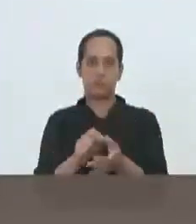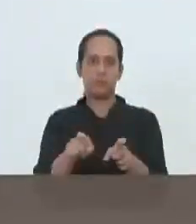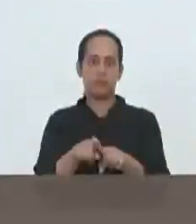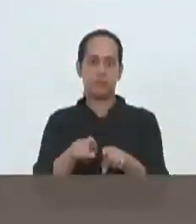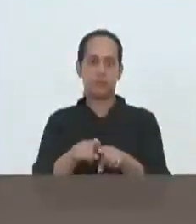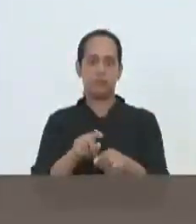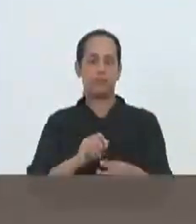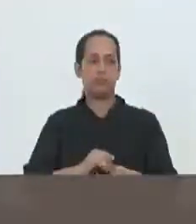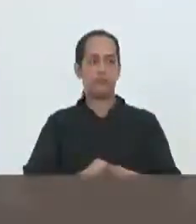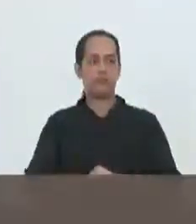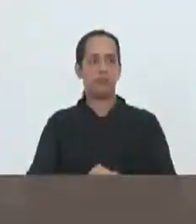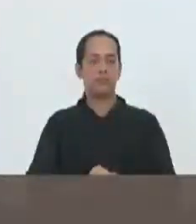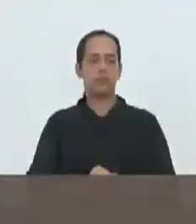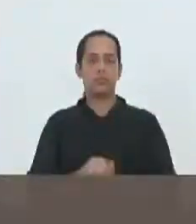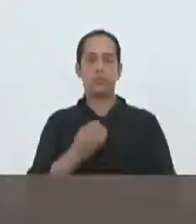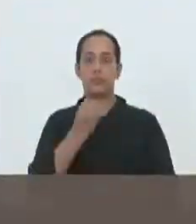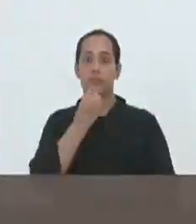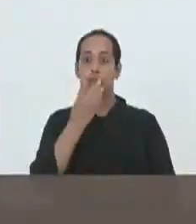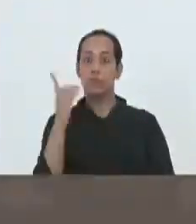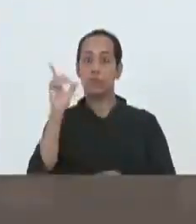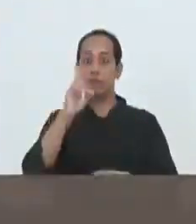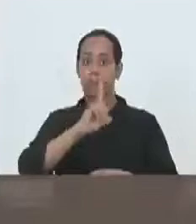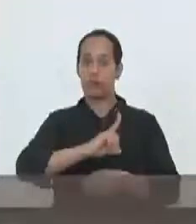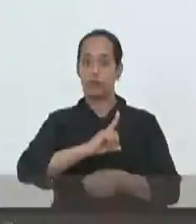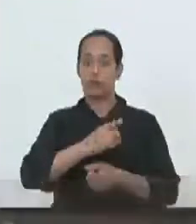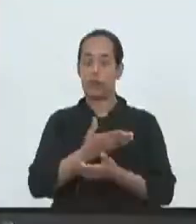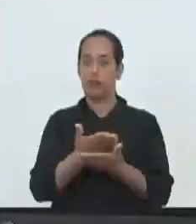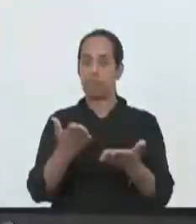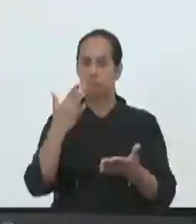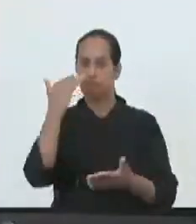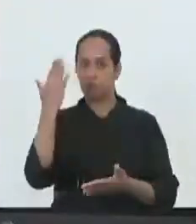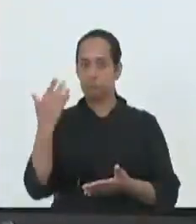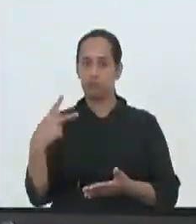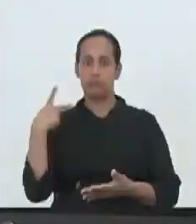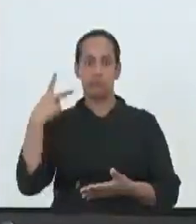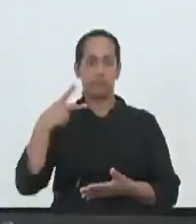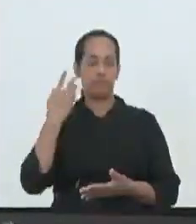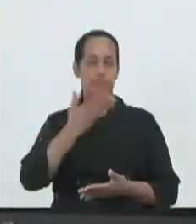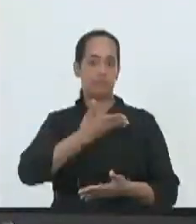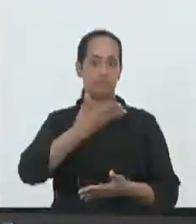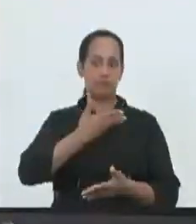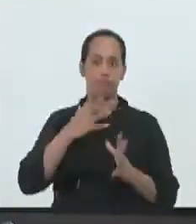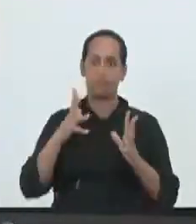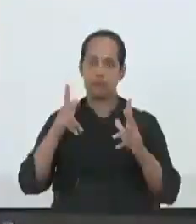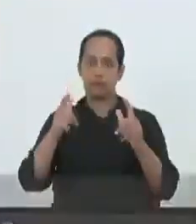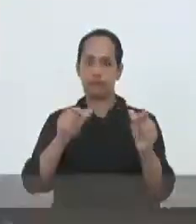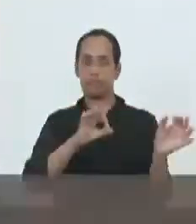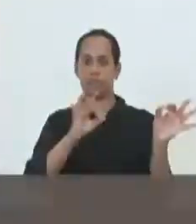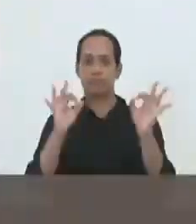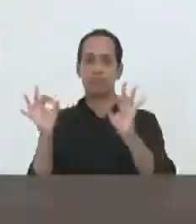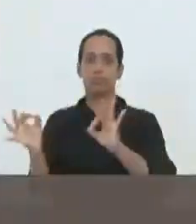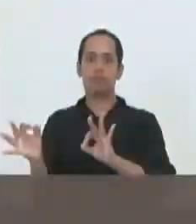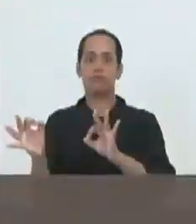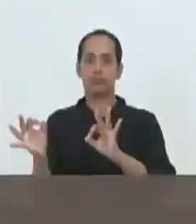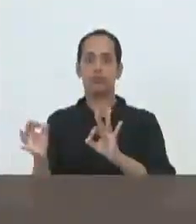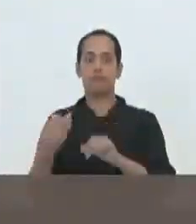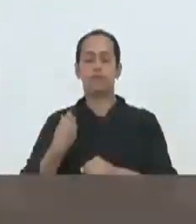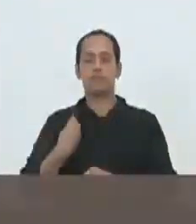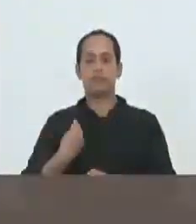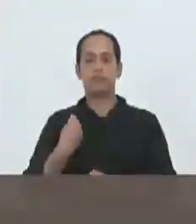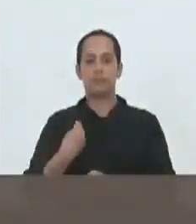um bom dia nobres vereadores colegas todos os que nos acompanham aqui presentes